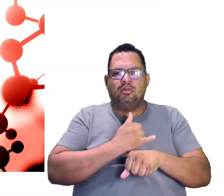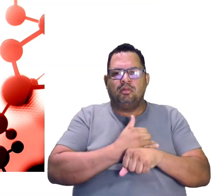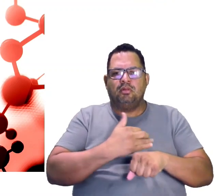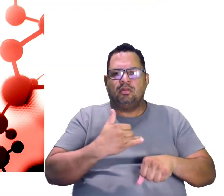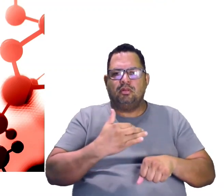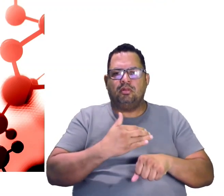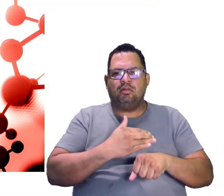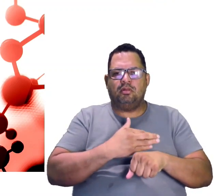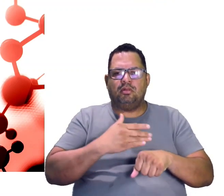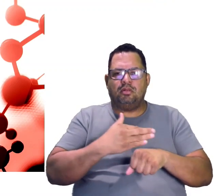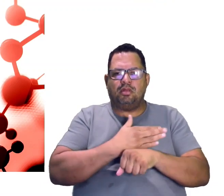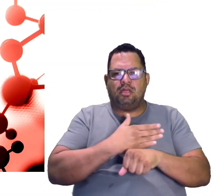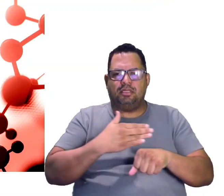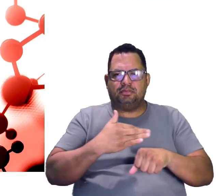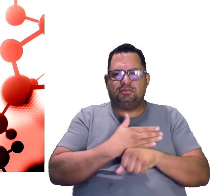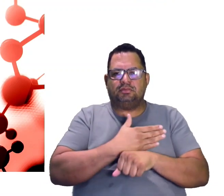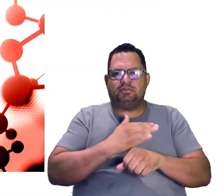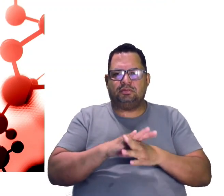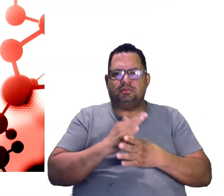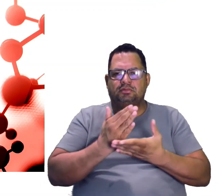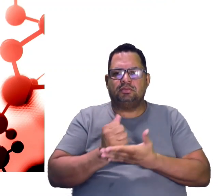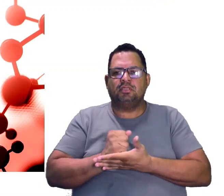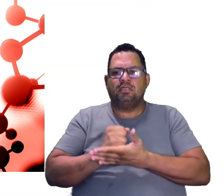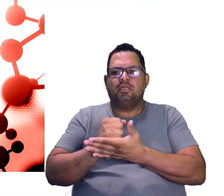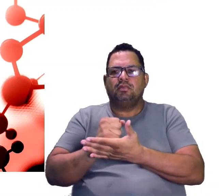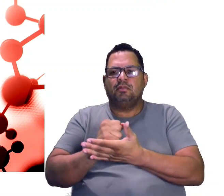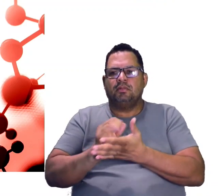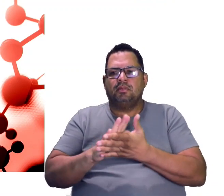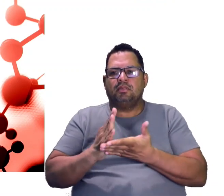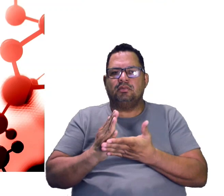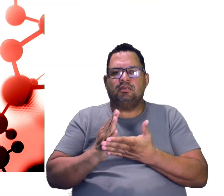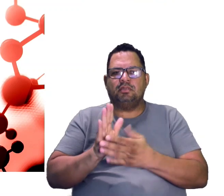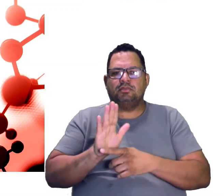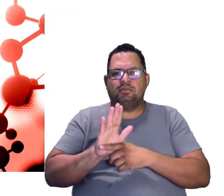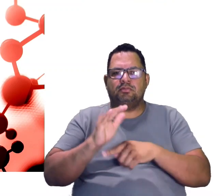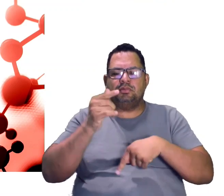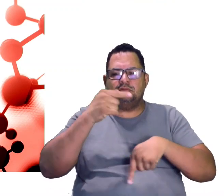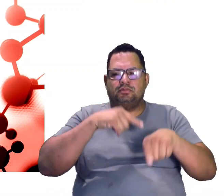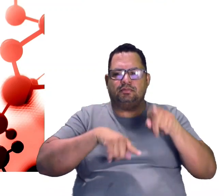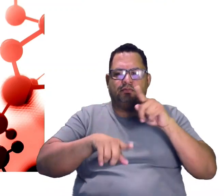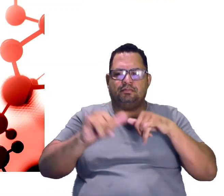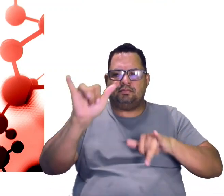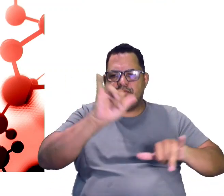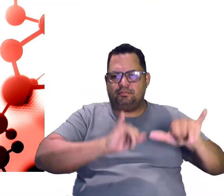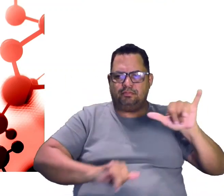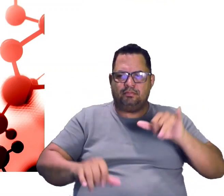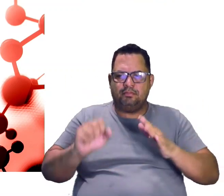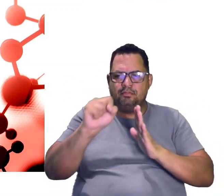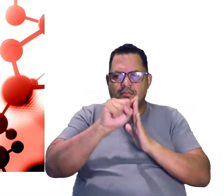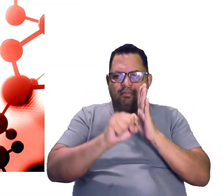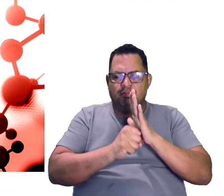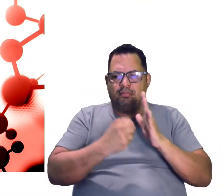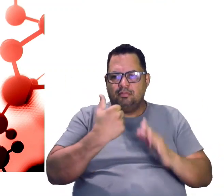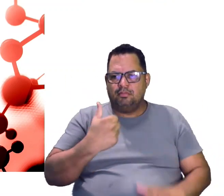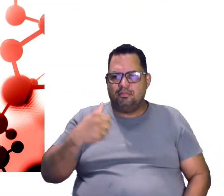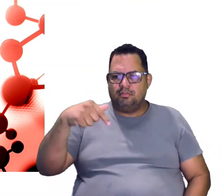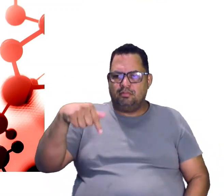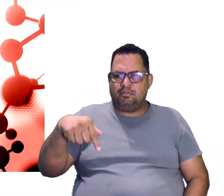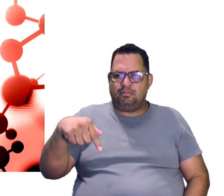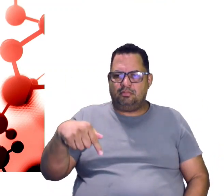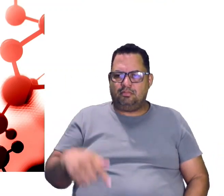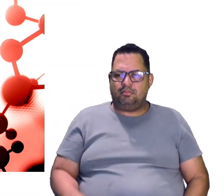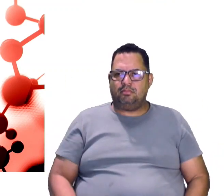bases contribuíram para o avanço da química. Só lembrando, meus alunos, olha aí, no século